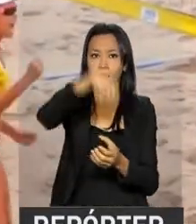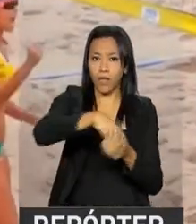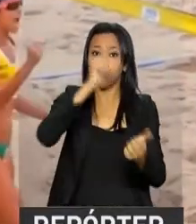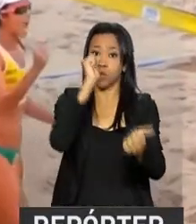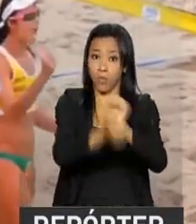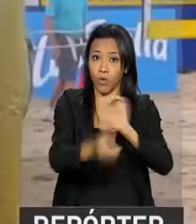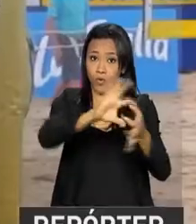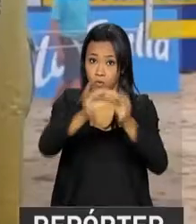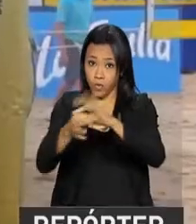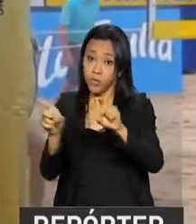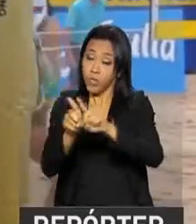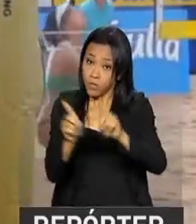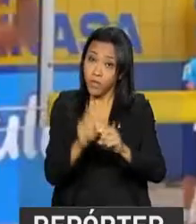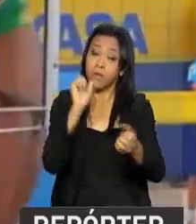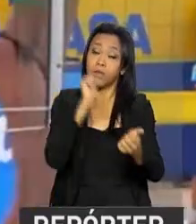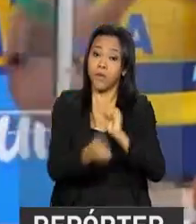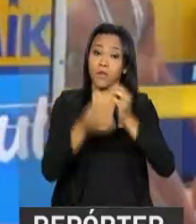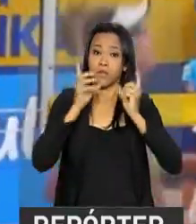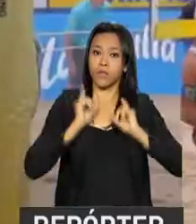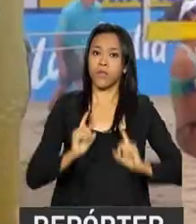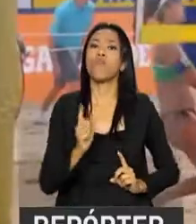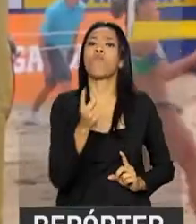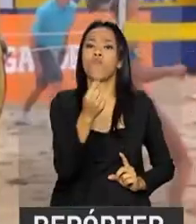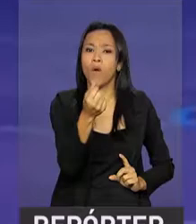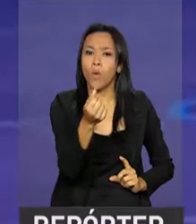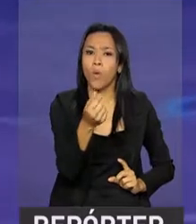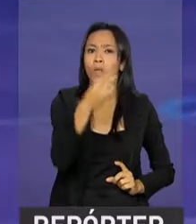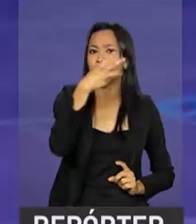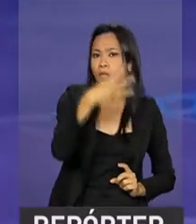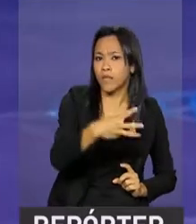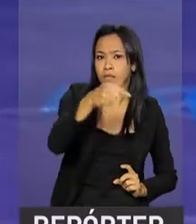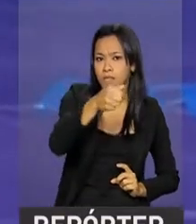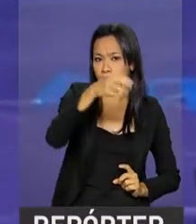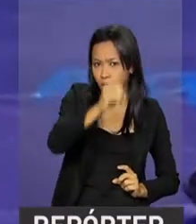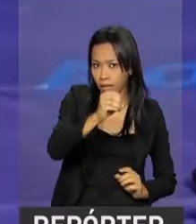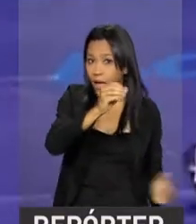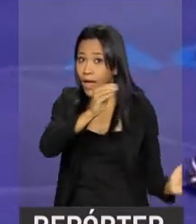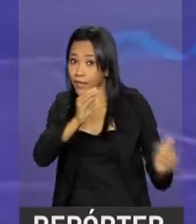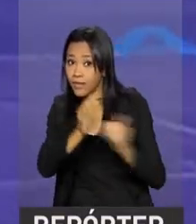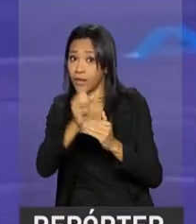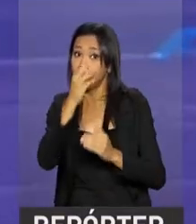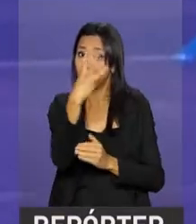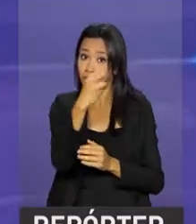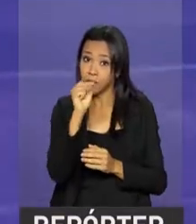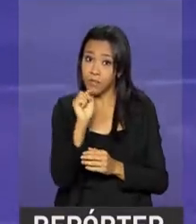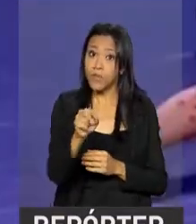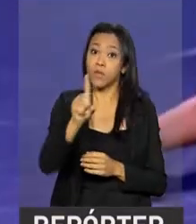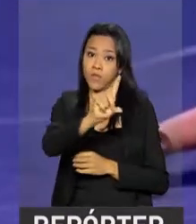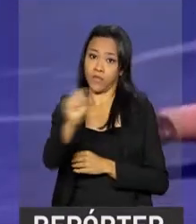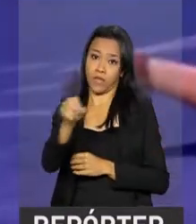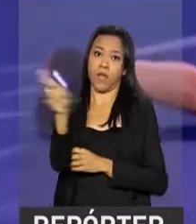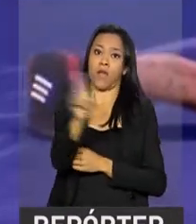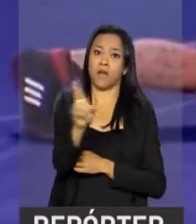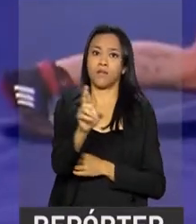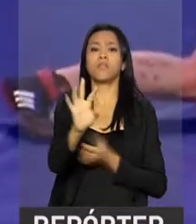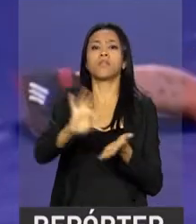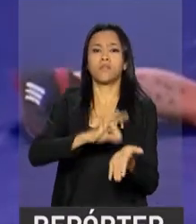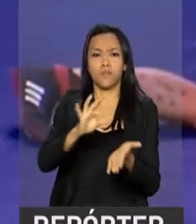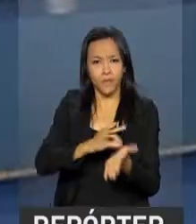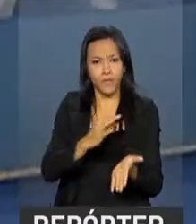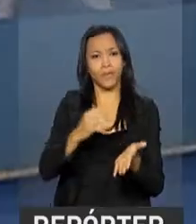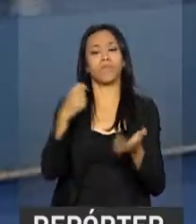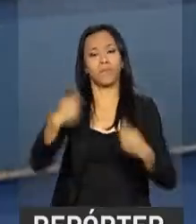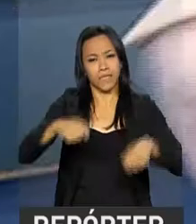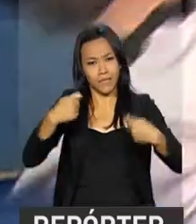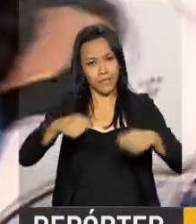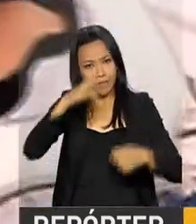paraolímpicos o valor das bolsas varia de 370 a 3.100 reais as inscrições devem ser